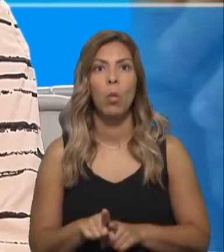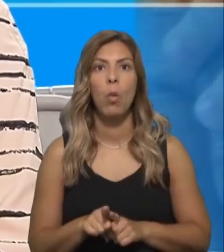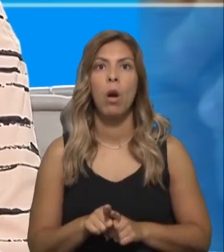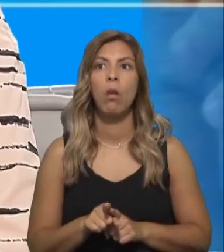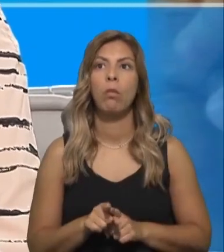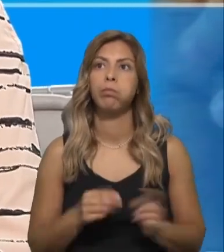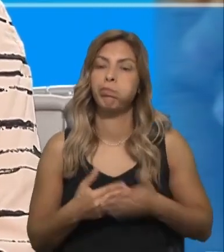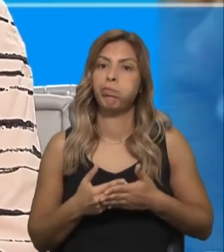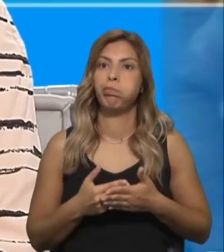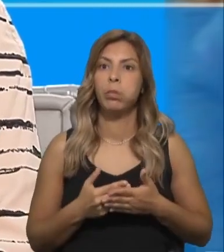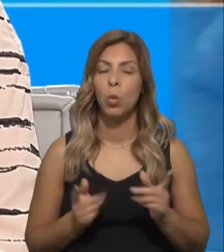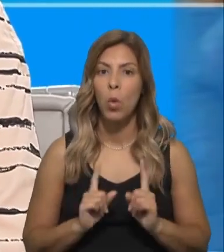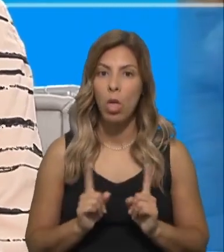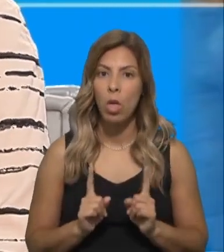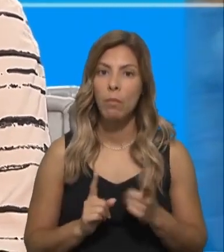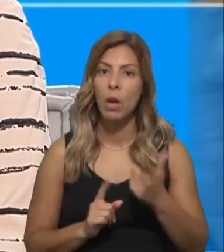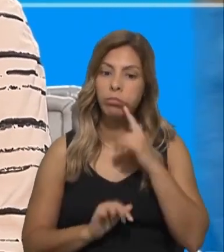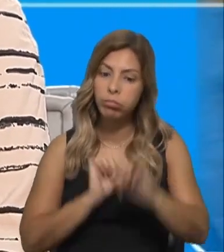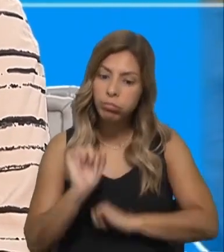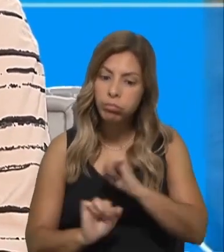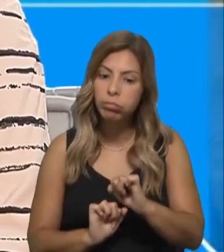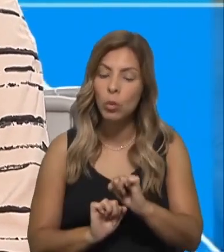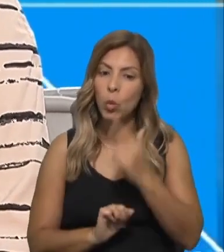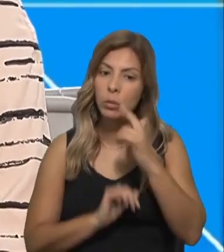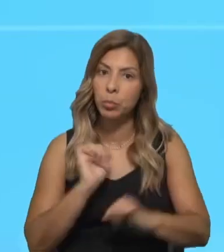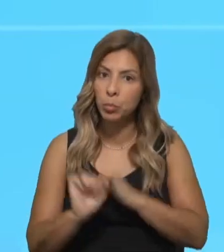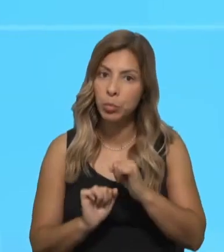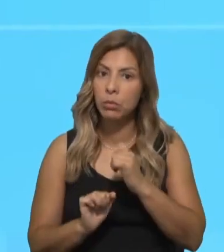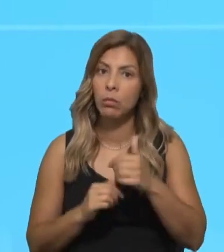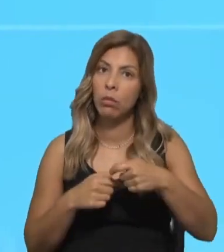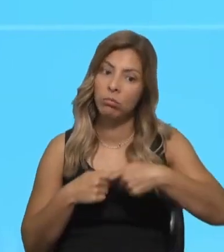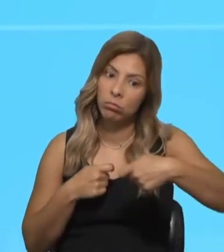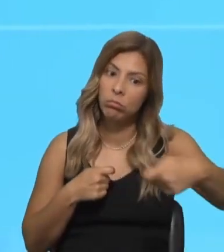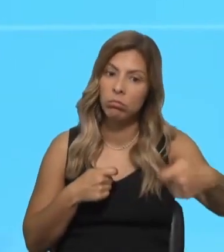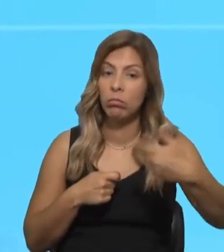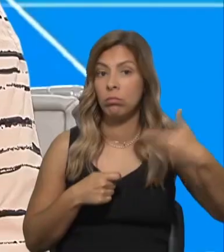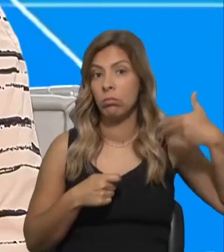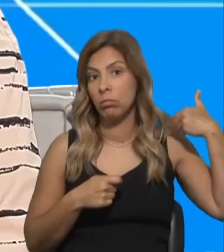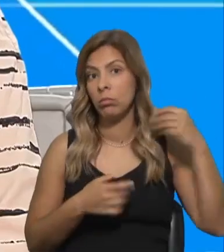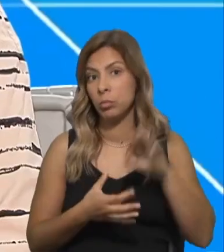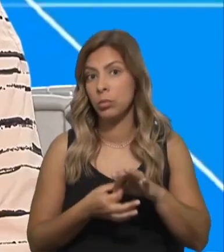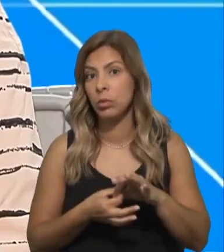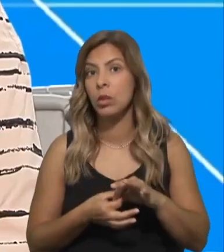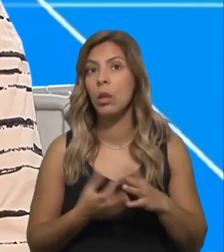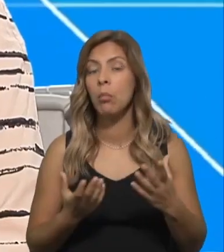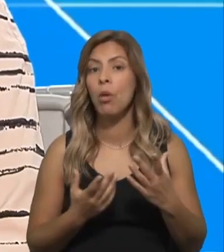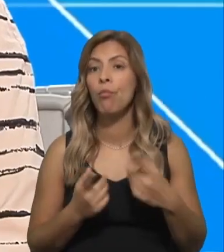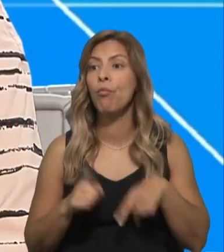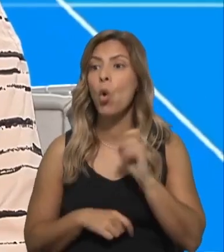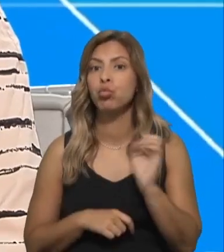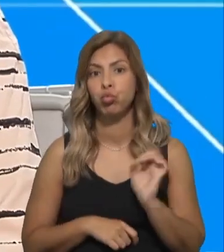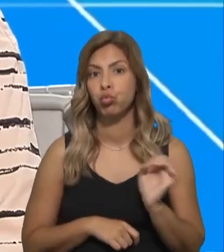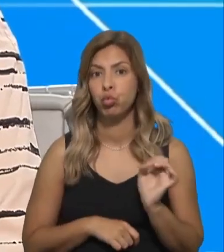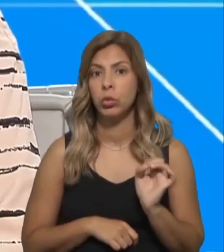E isso ele próprio é conhecido, porque, claro, já investigamos o passado dele, como um homem de diálogo que não foge a